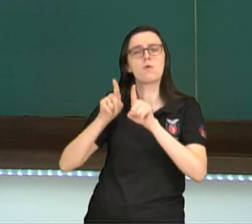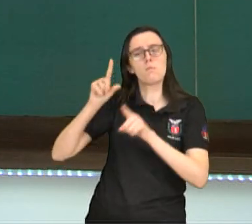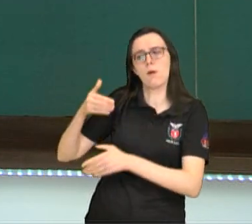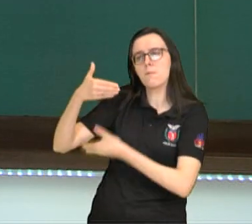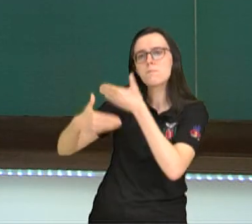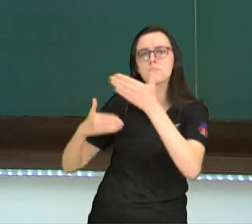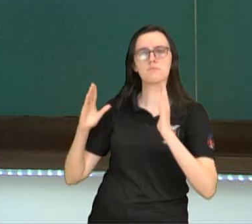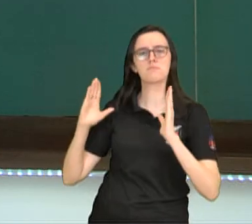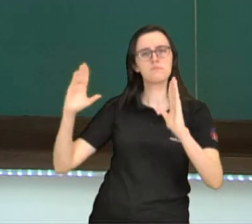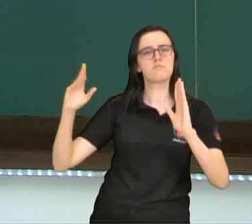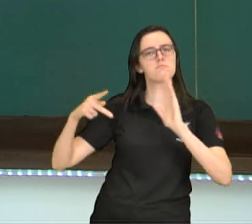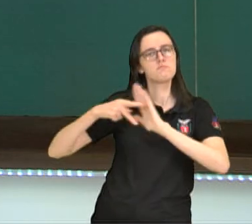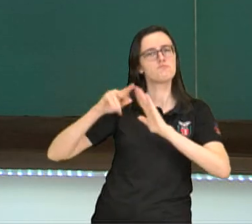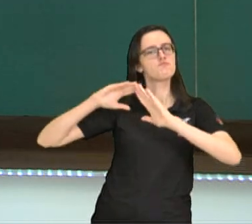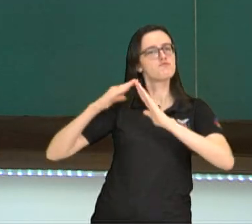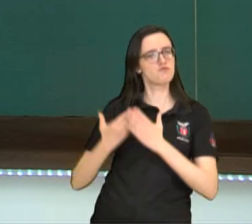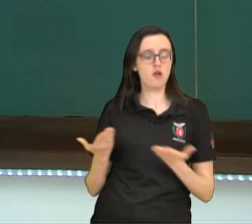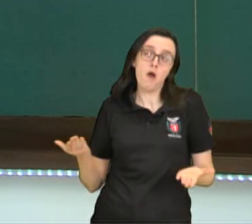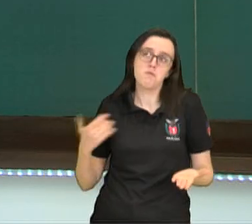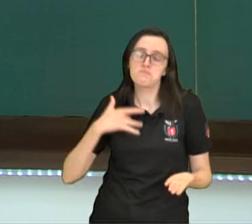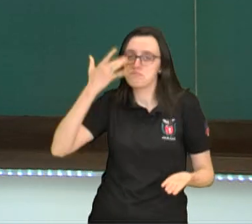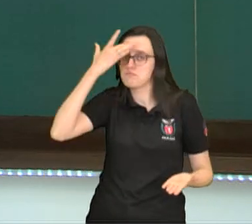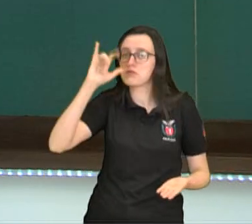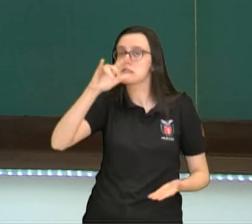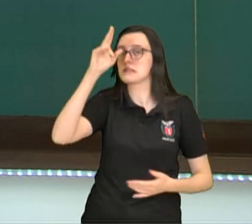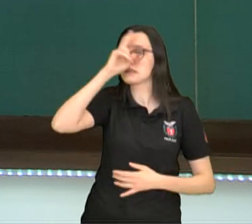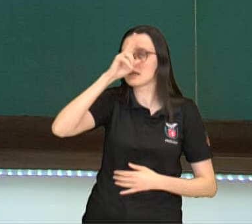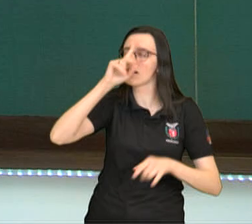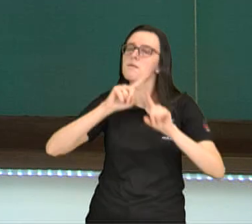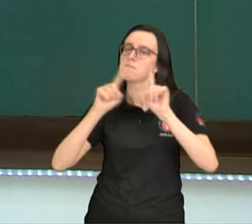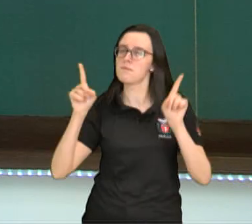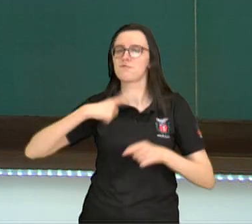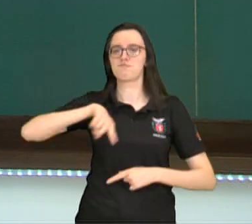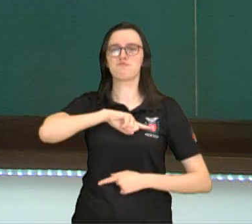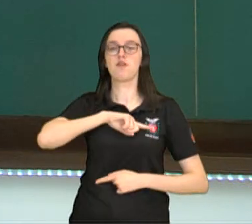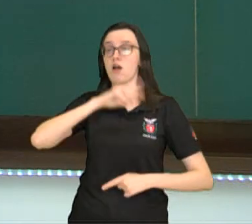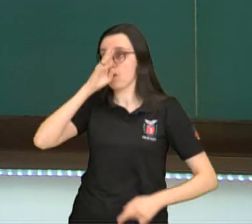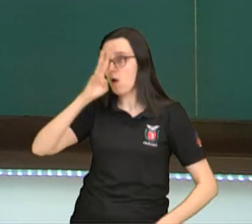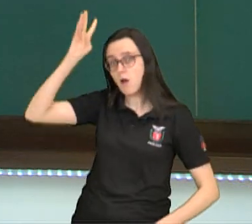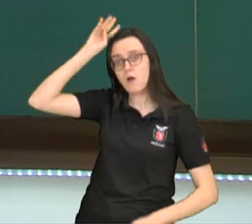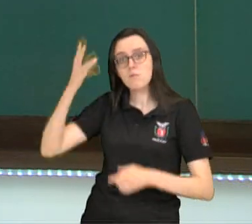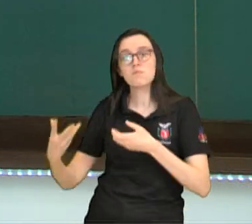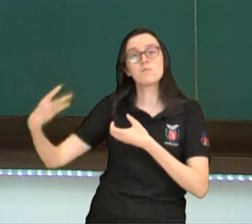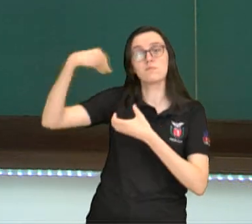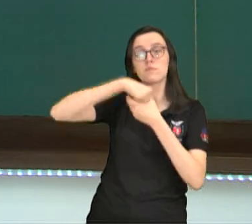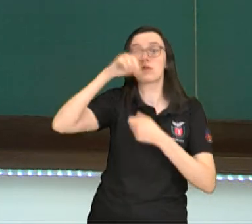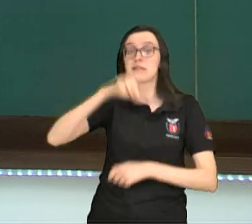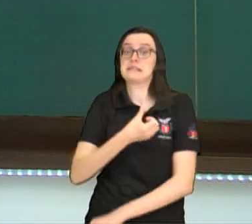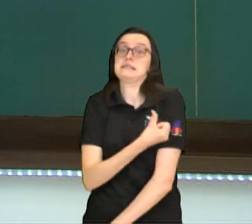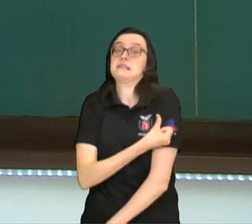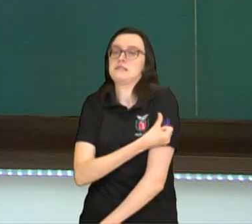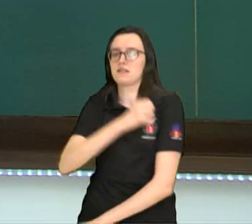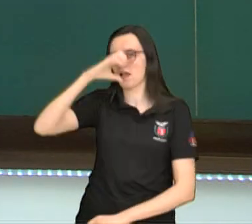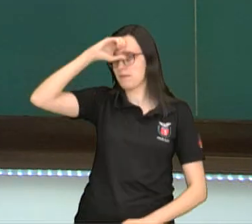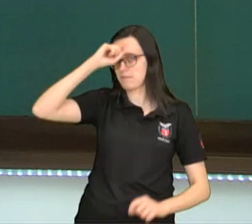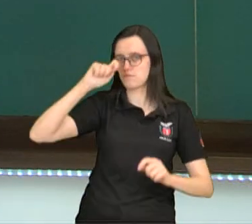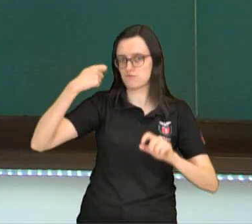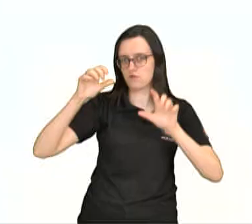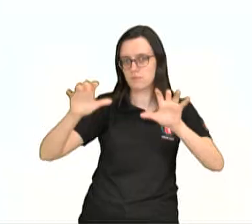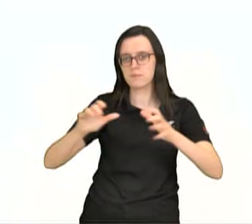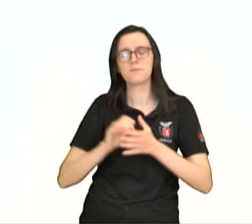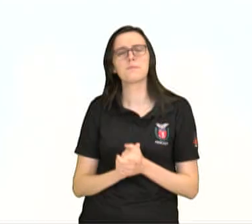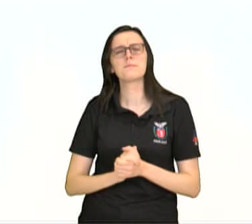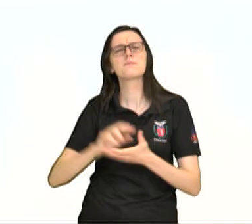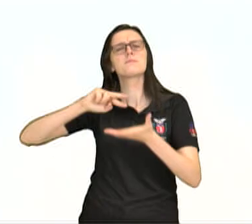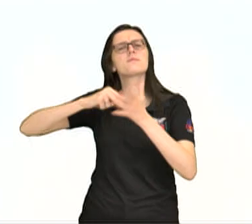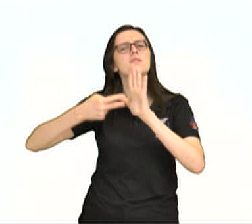seu período letivo. Não sei se vocês lembram, mas a gente tem Roma lá no 6º ano, tá, pessoal? E o